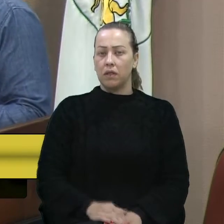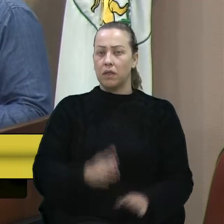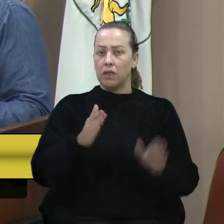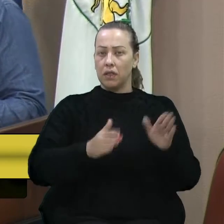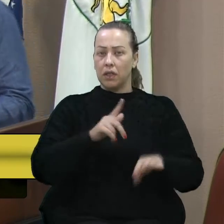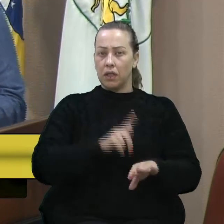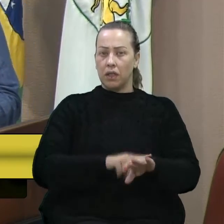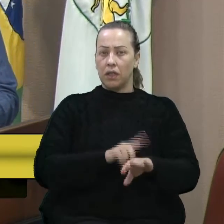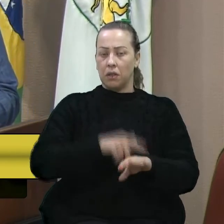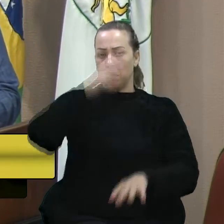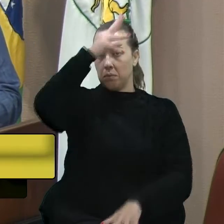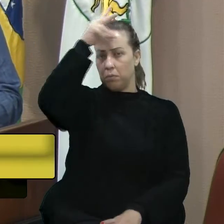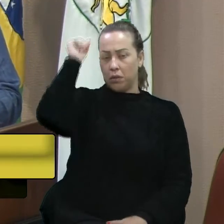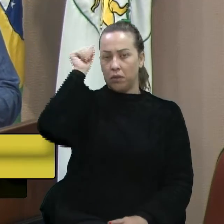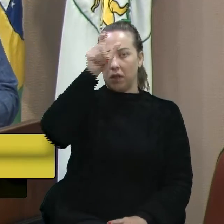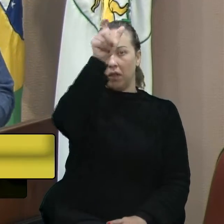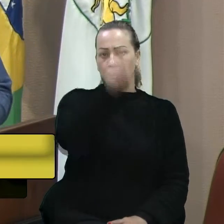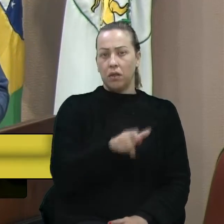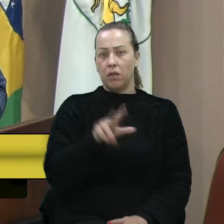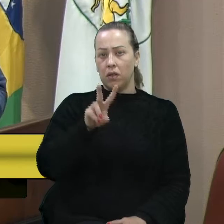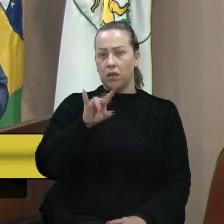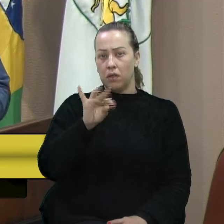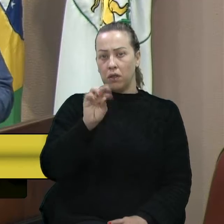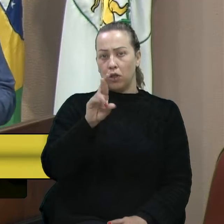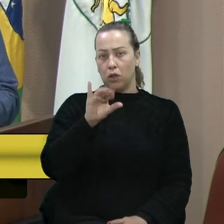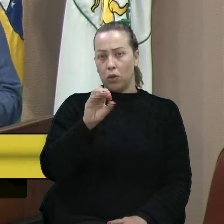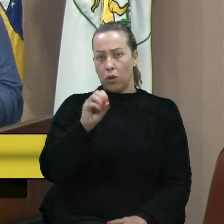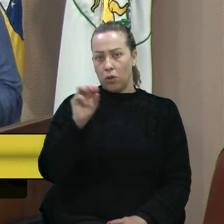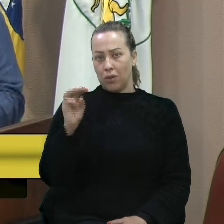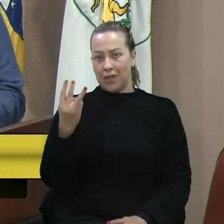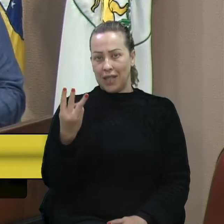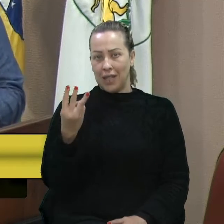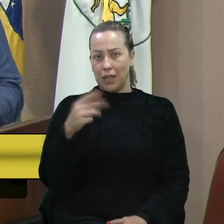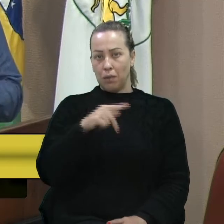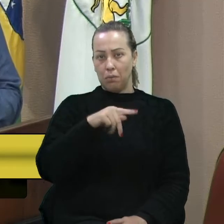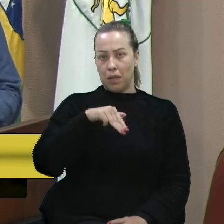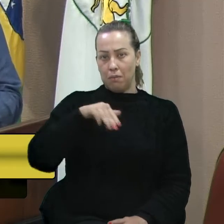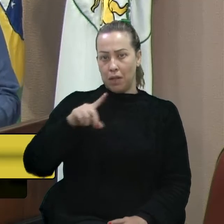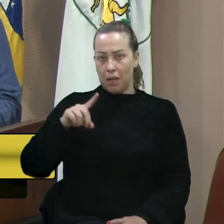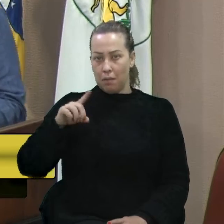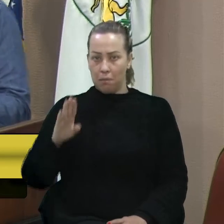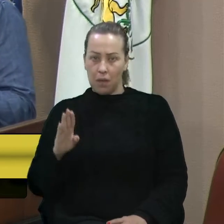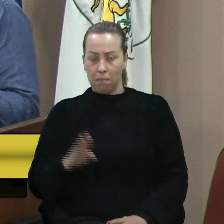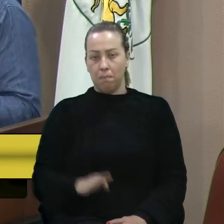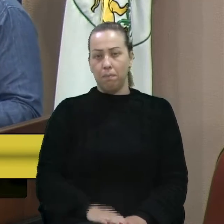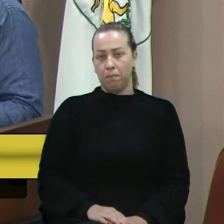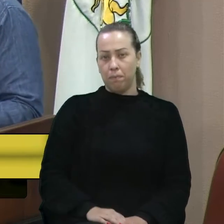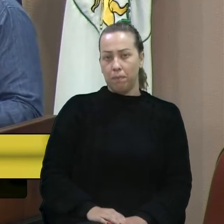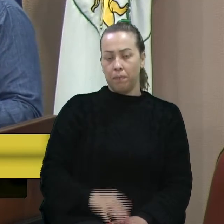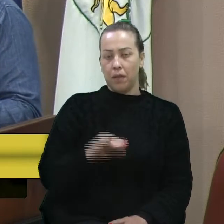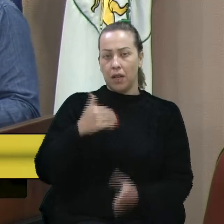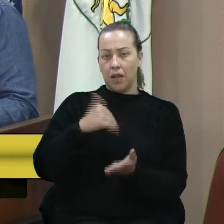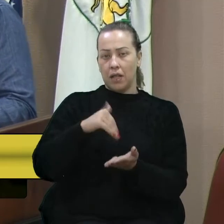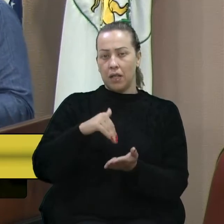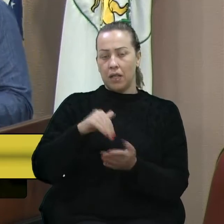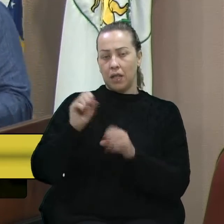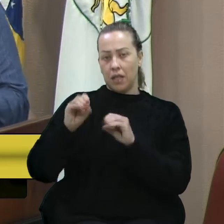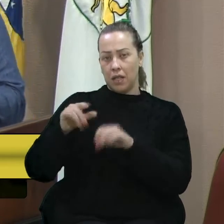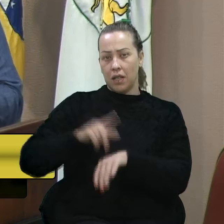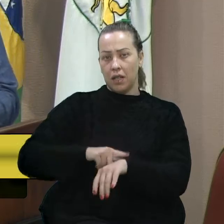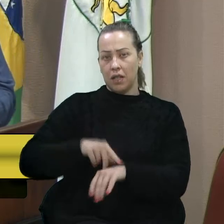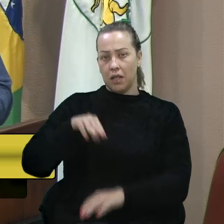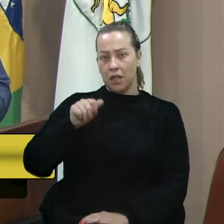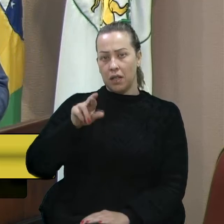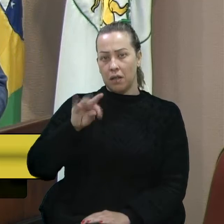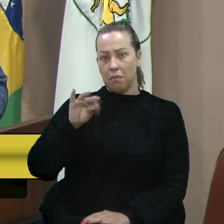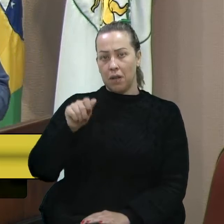momento, o prefeito de Caxias era o Vitório Três, do PMDB, à época, né, PMDB, e a secretária de Educação, a Marta